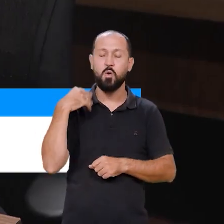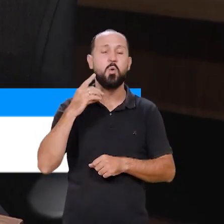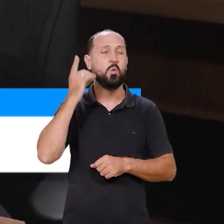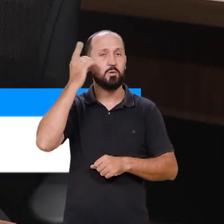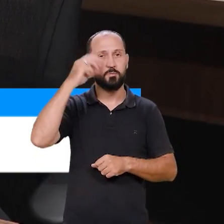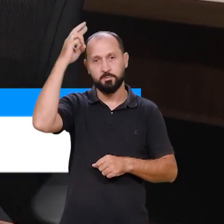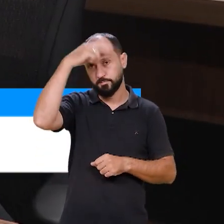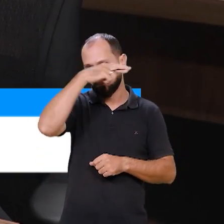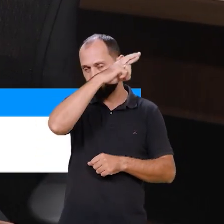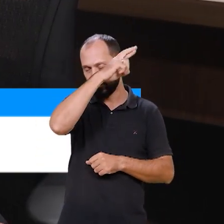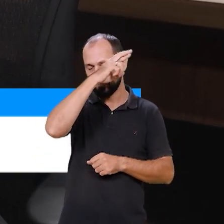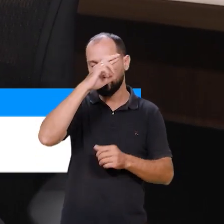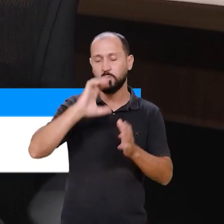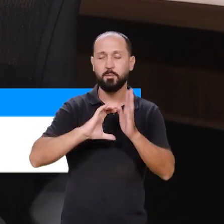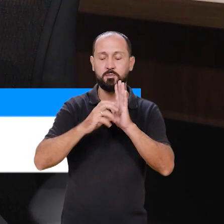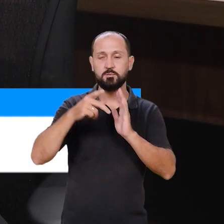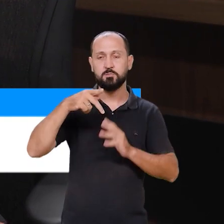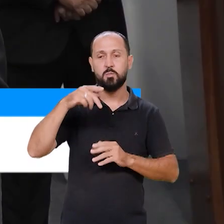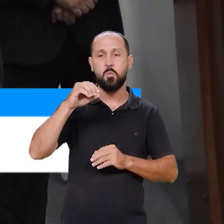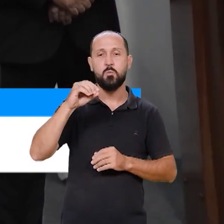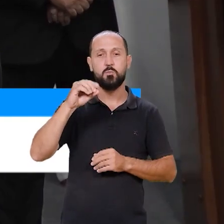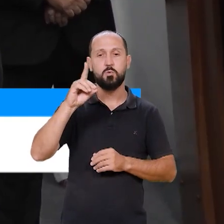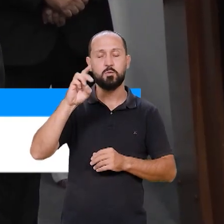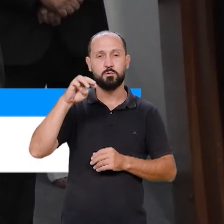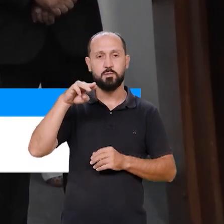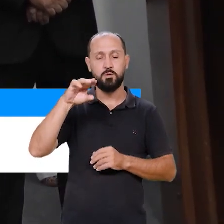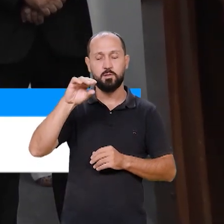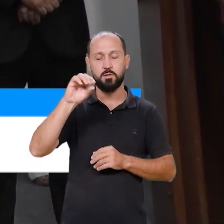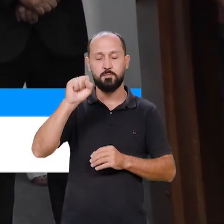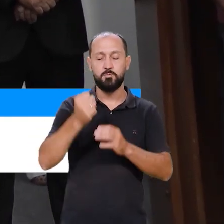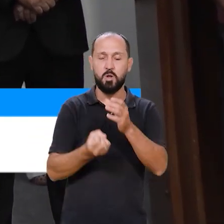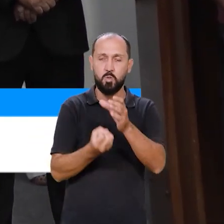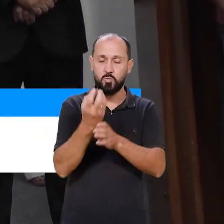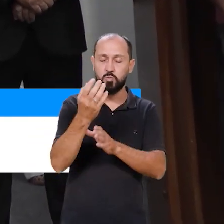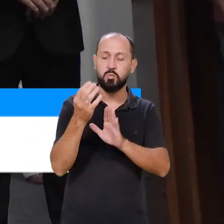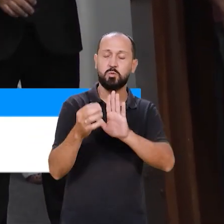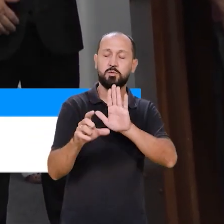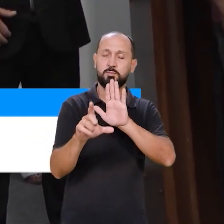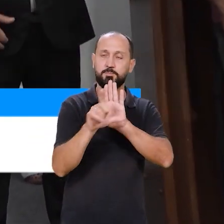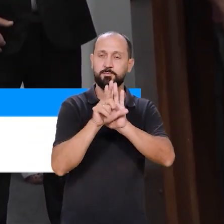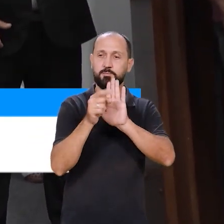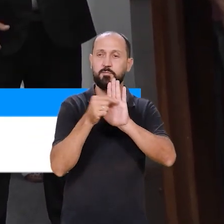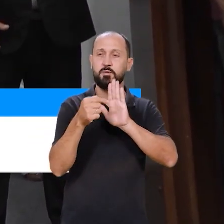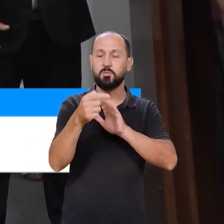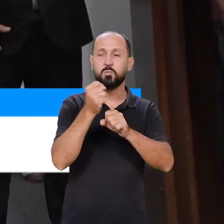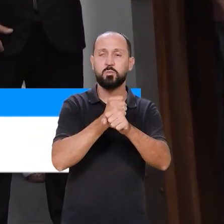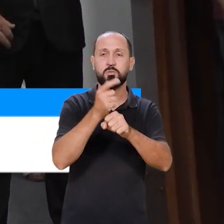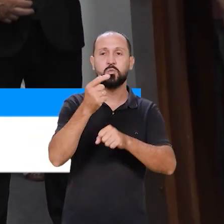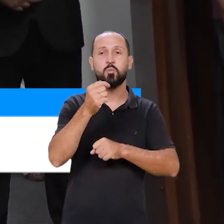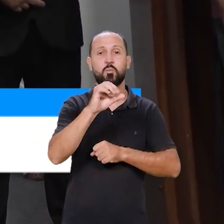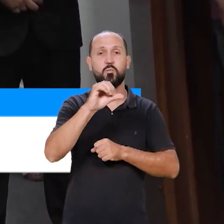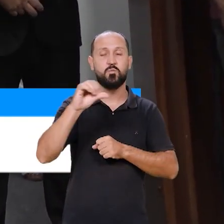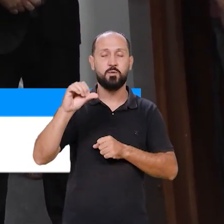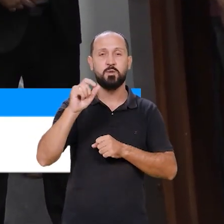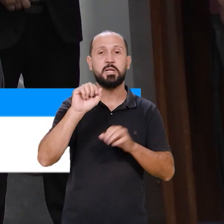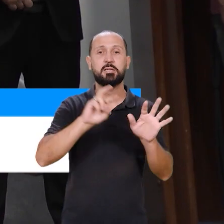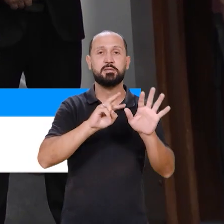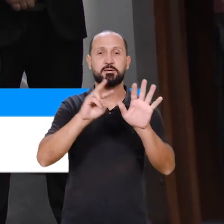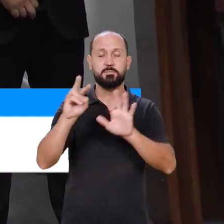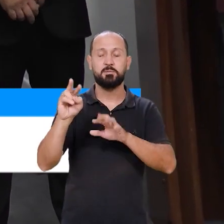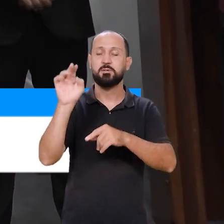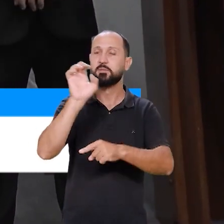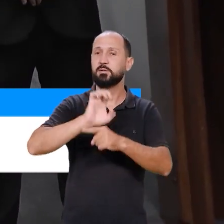o deputado Rinaldo Modesto do Podemos, autor da Lei 3.707 de 2009, que